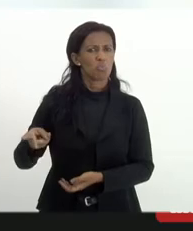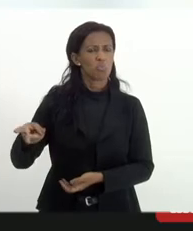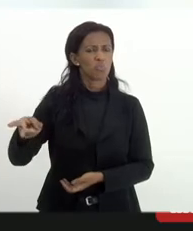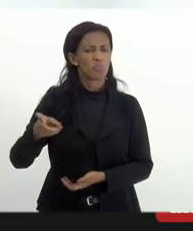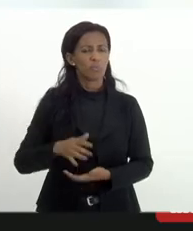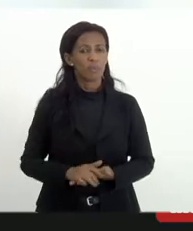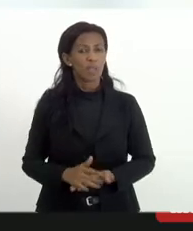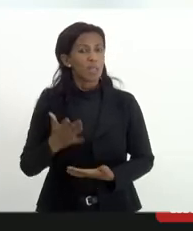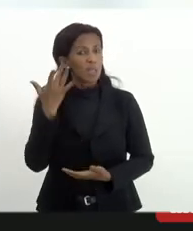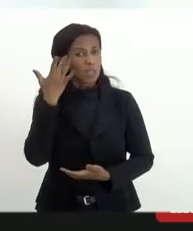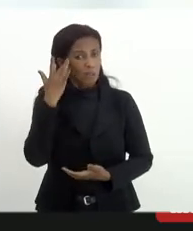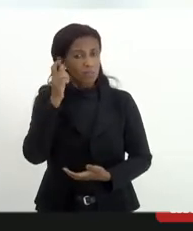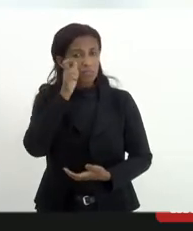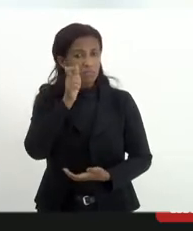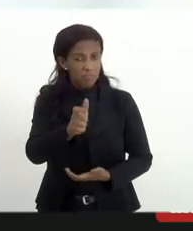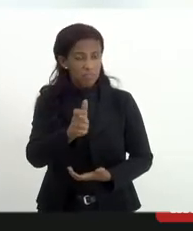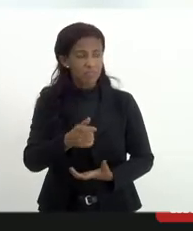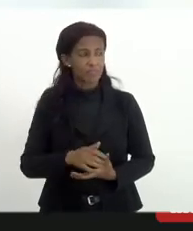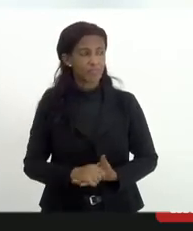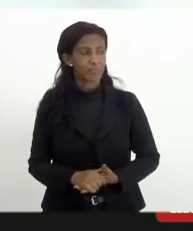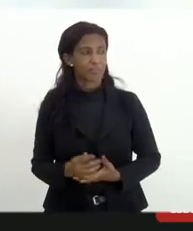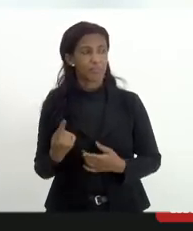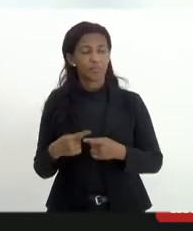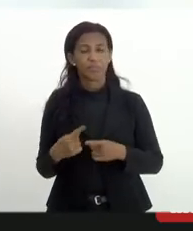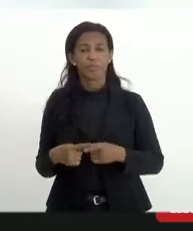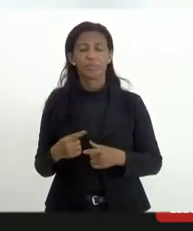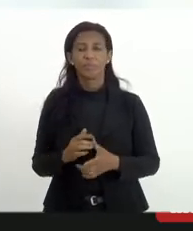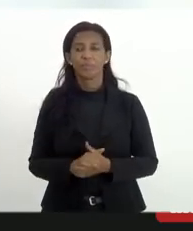eu acho interessante, né, porque